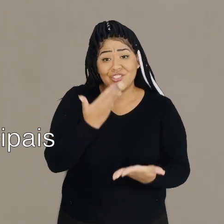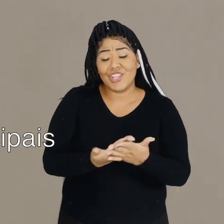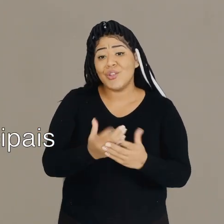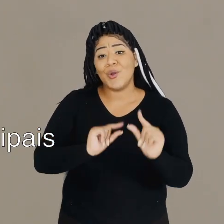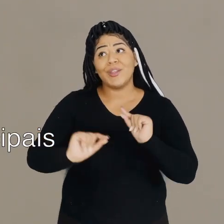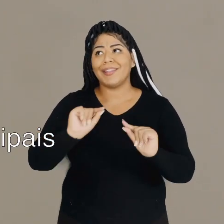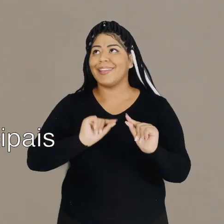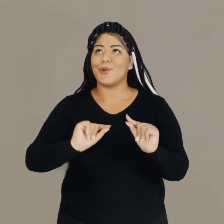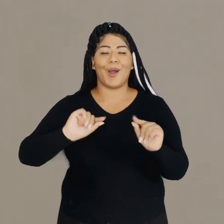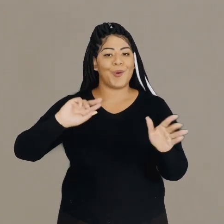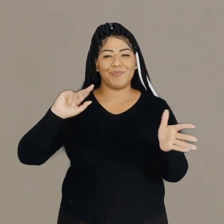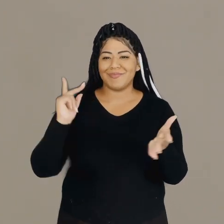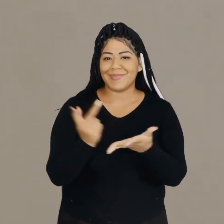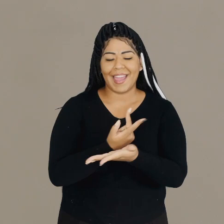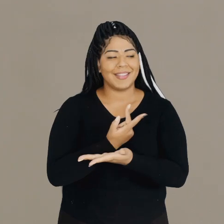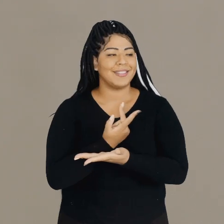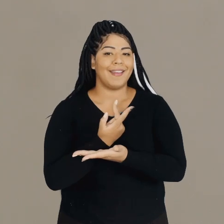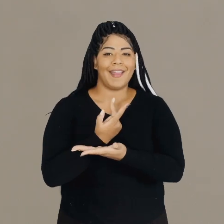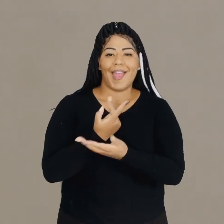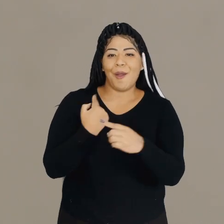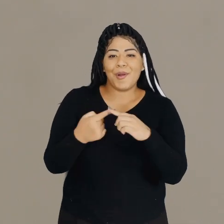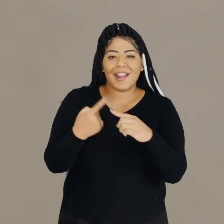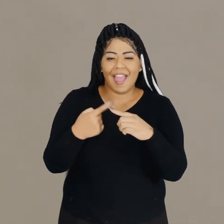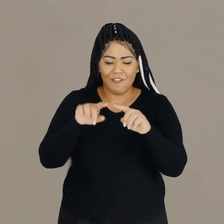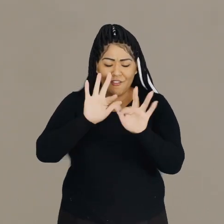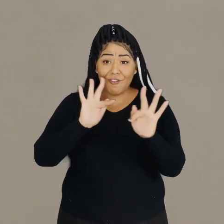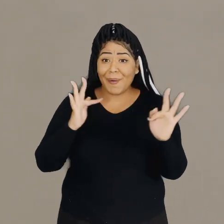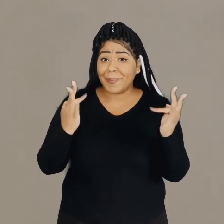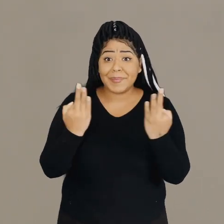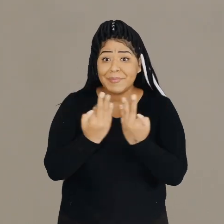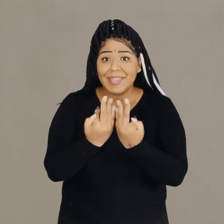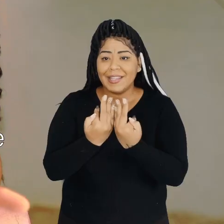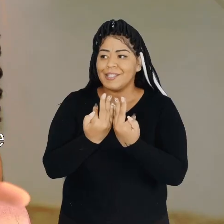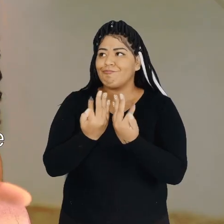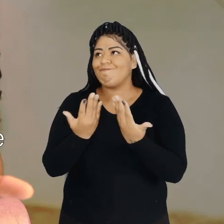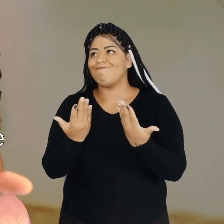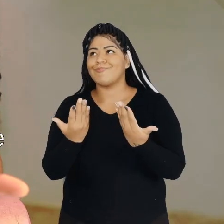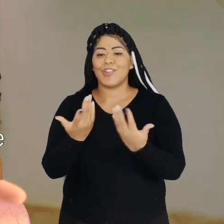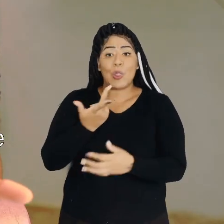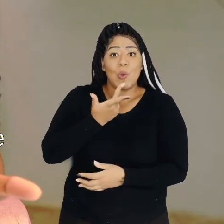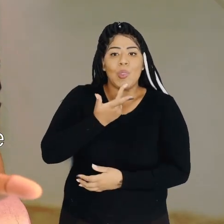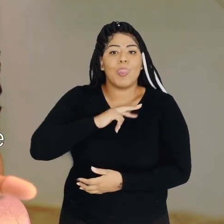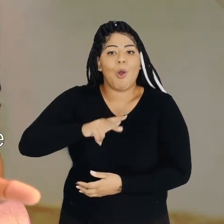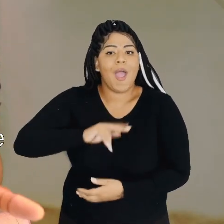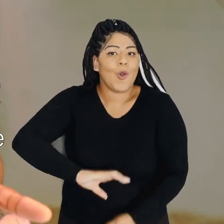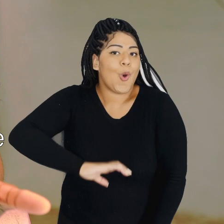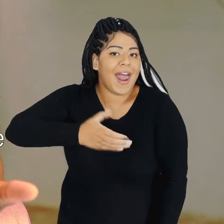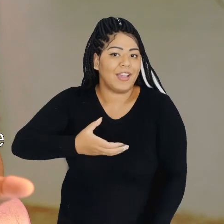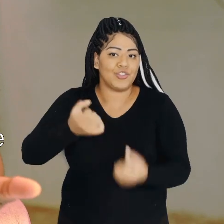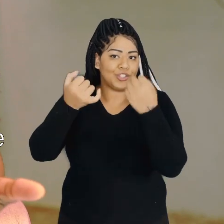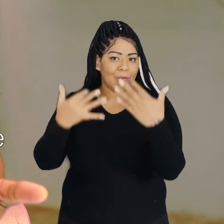uma das causas principais é o fato de a família não... Eu digo que não é ter coragem